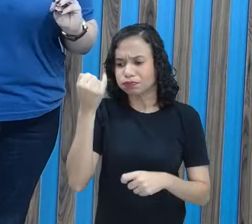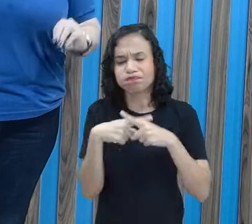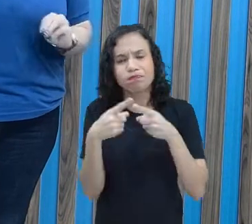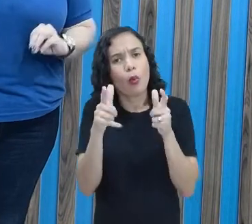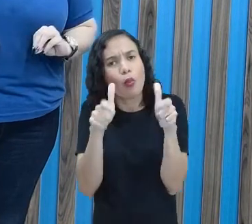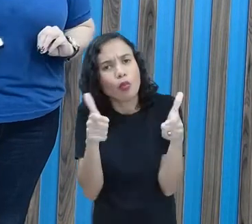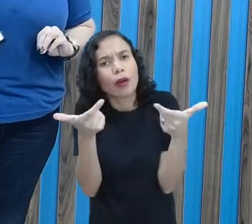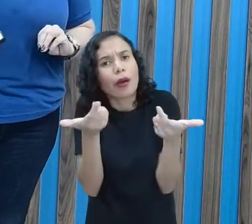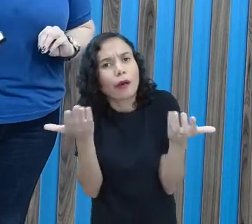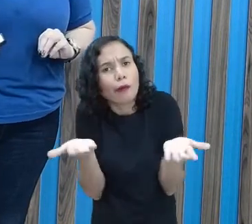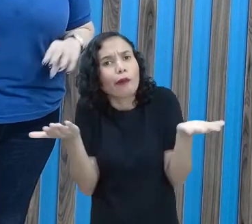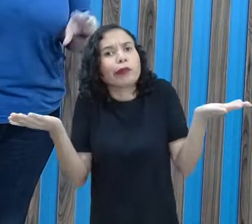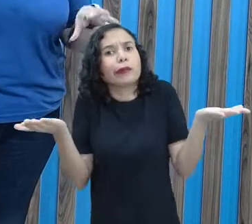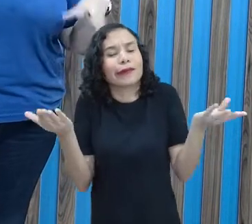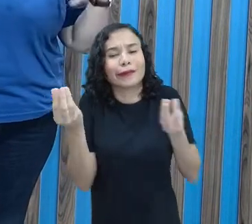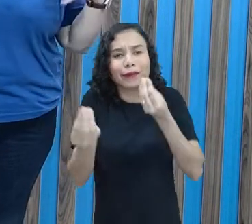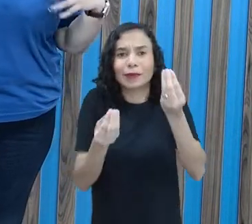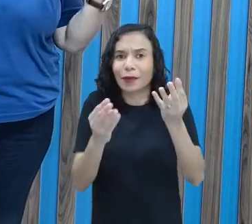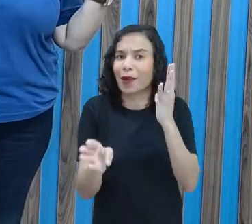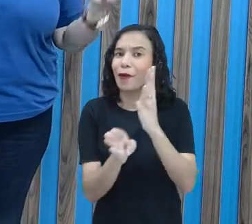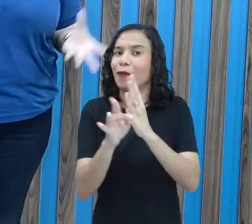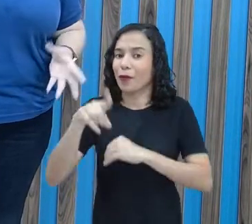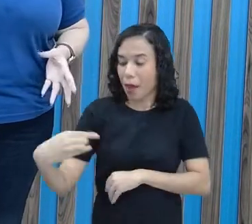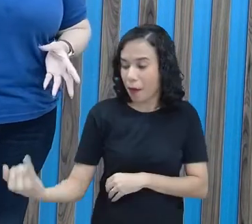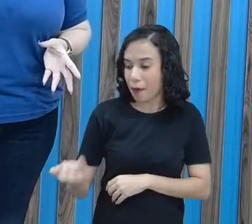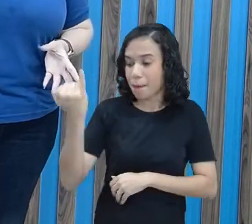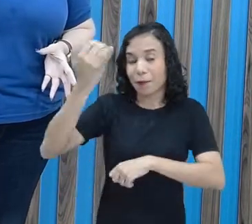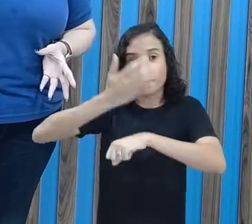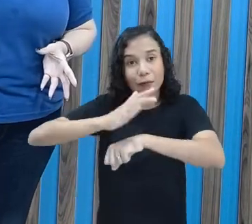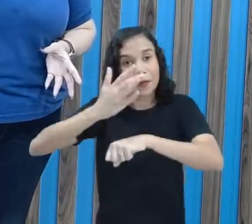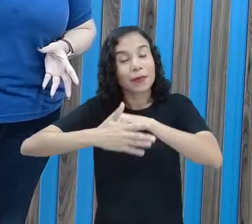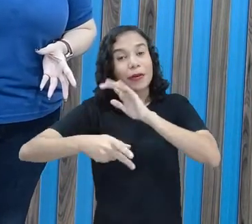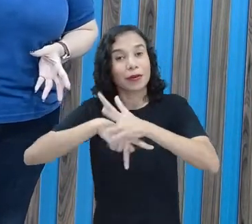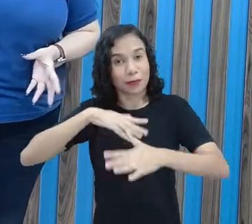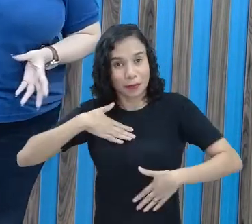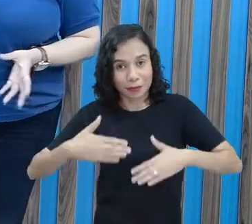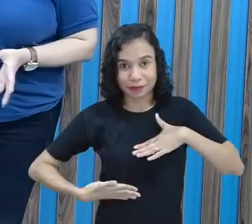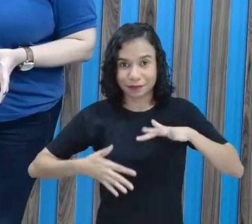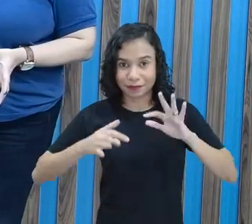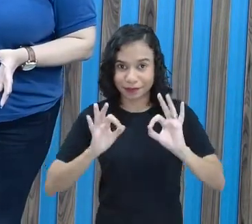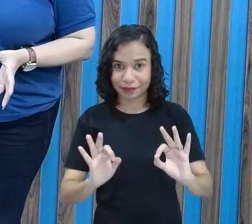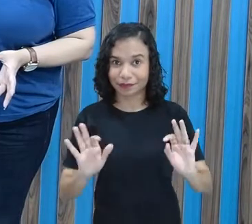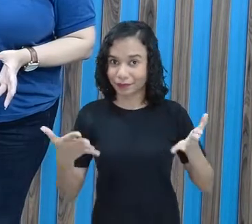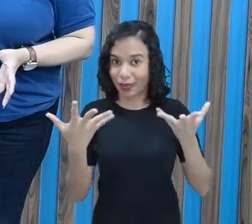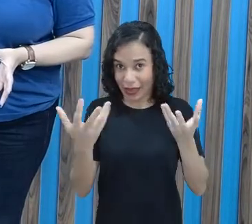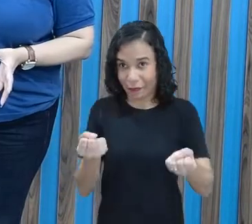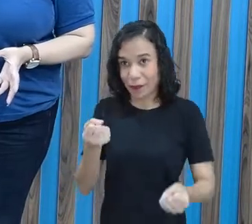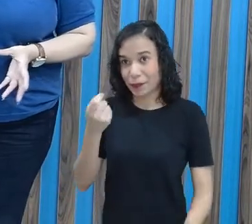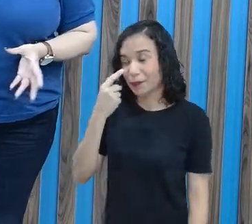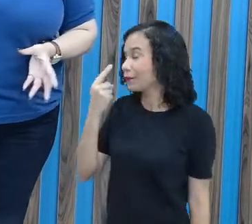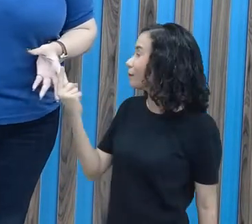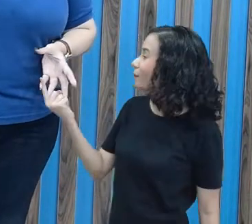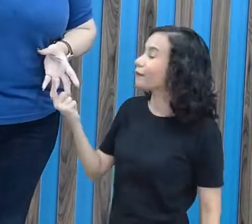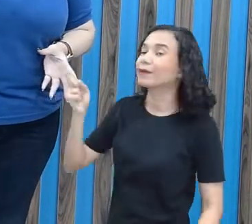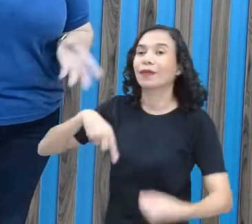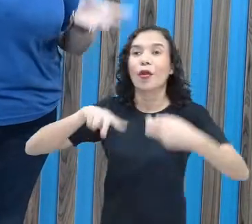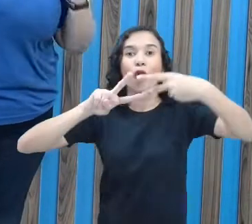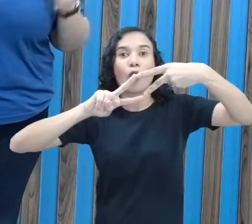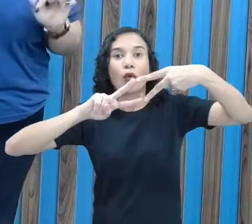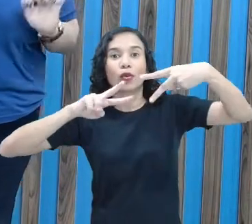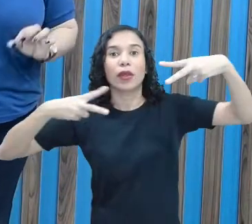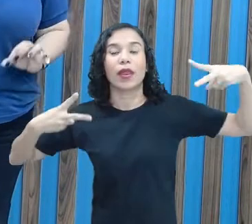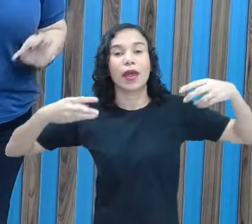né, na nossa vida, né, e importante para o funcionamento adequado do nosso corpo. Então, vamos lá. O DNA está